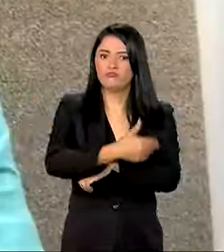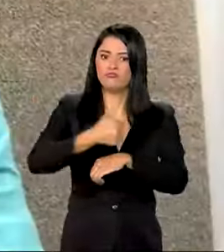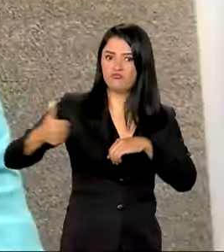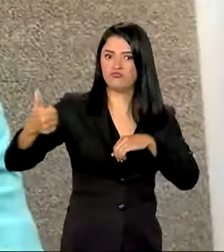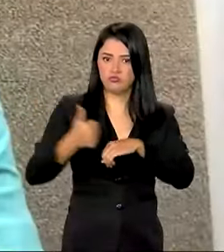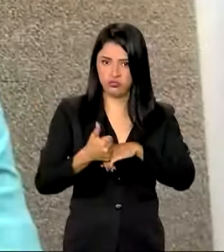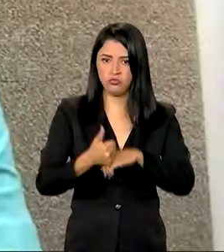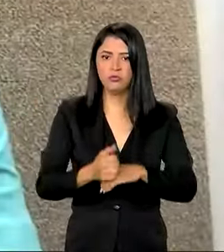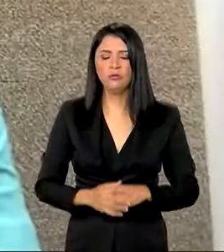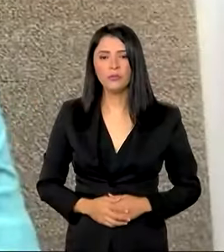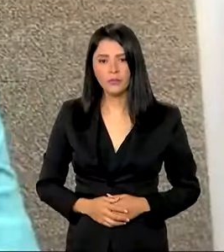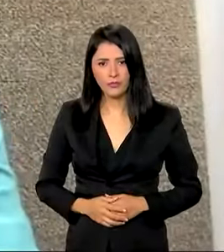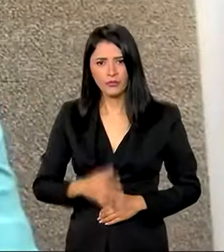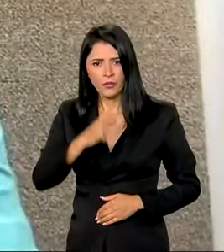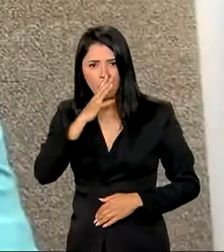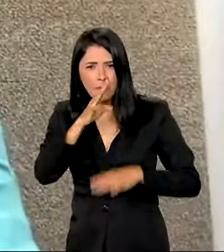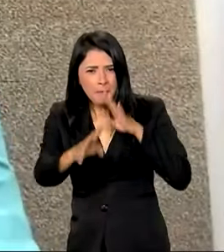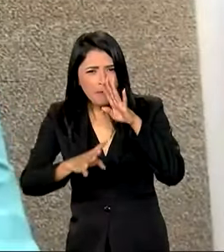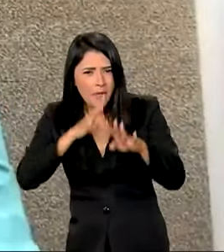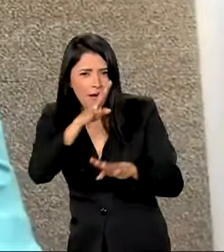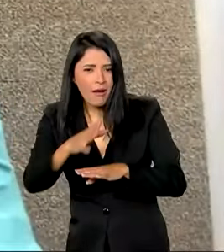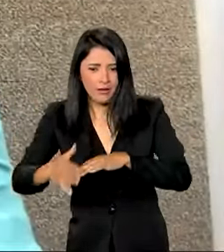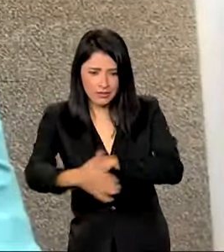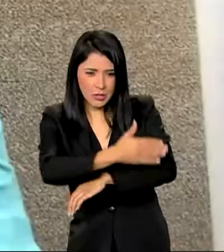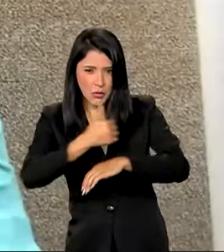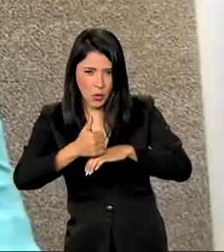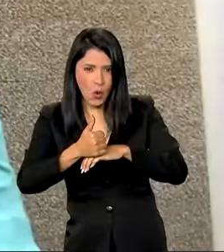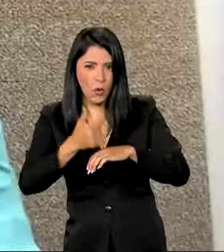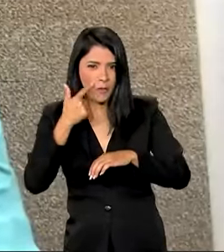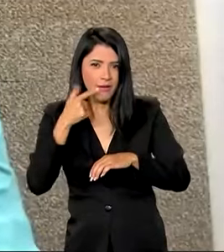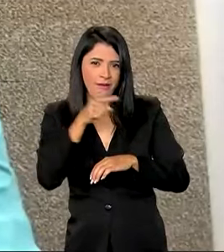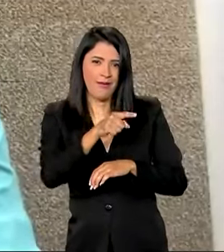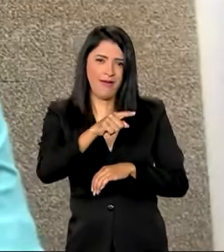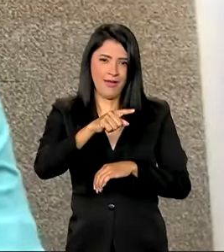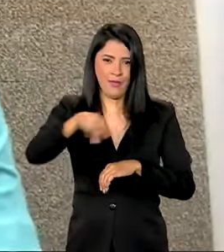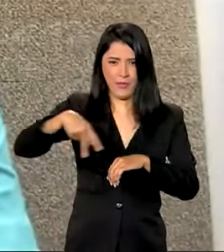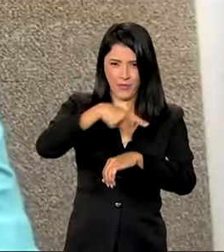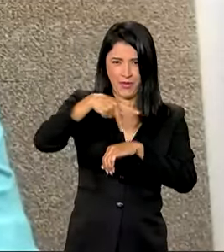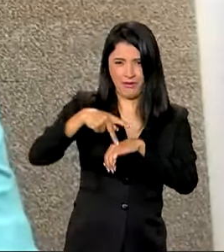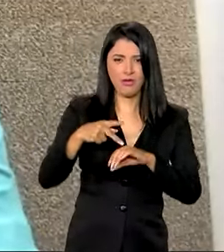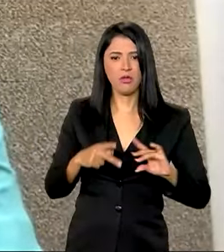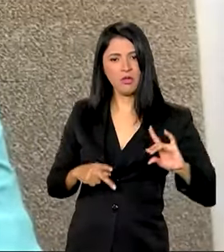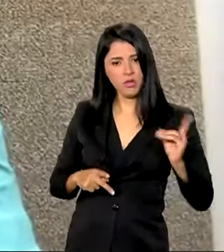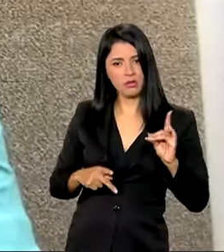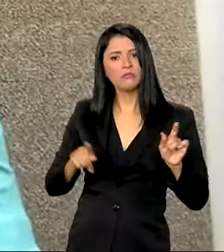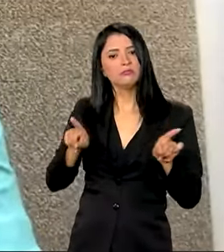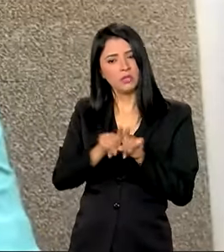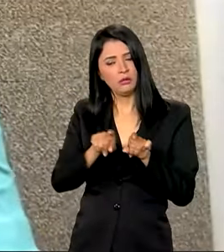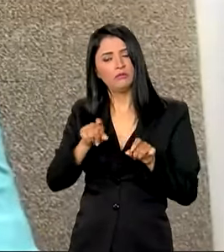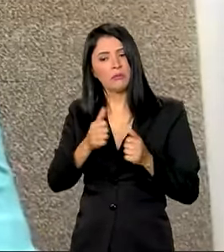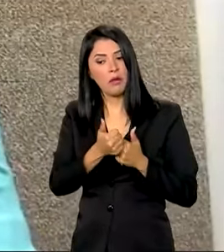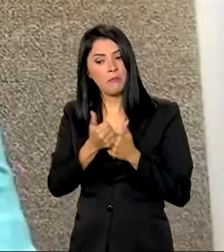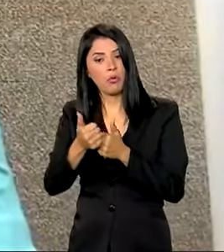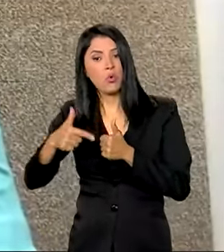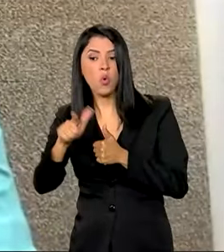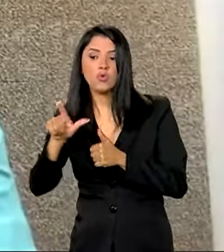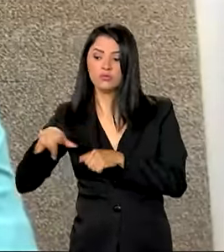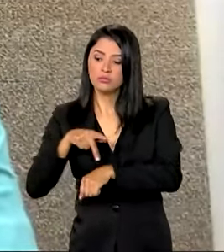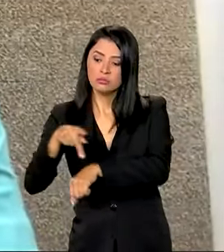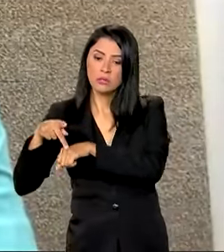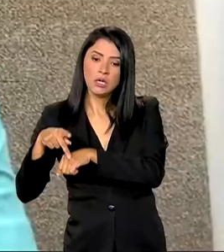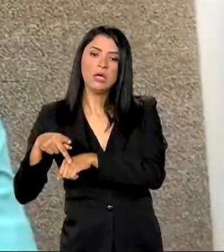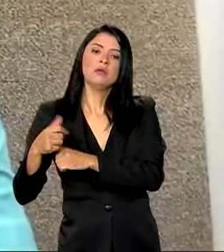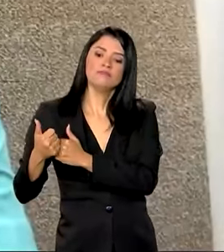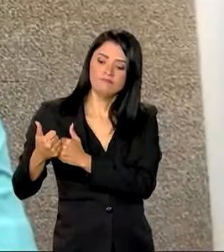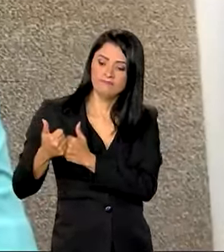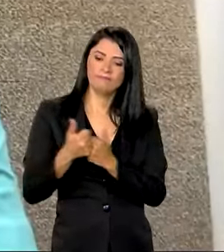Estado. Diante de ameaças de golpes de Estado, né, também a Bolívia pode encontrar um apoio nos demais países para debelar,